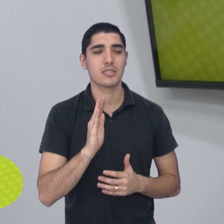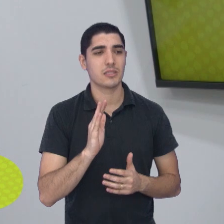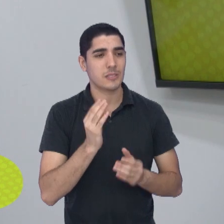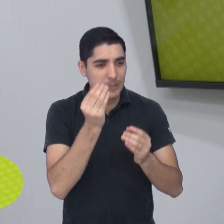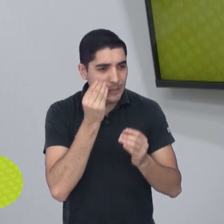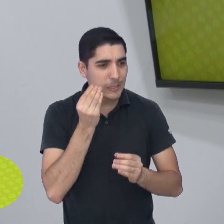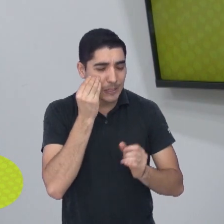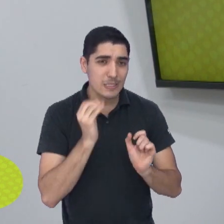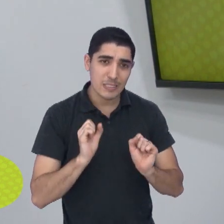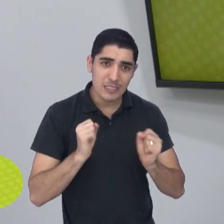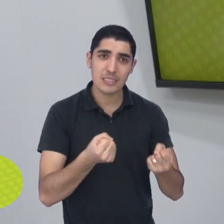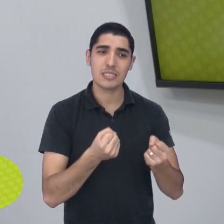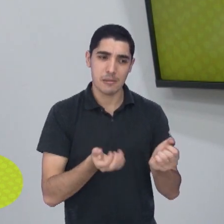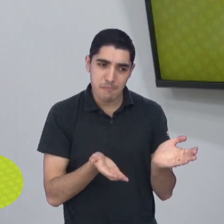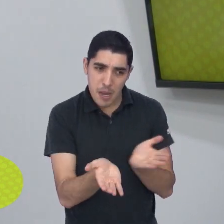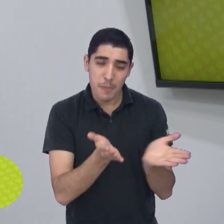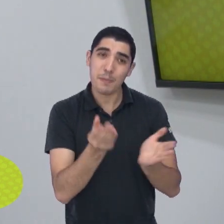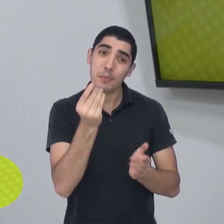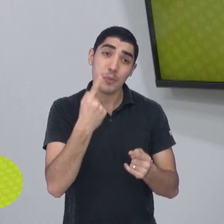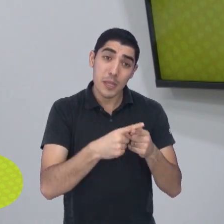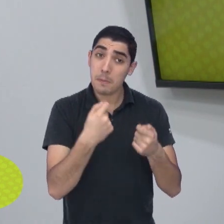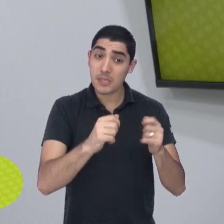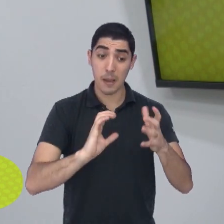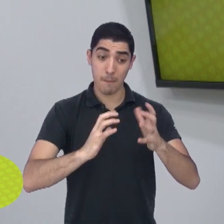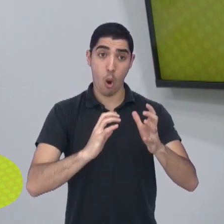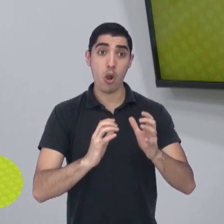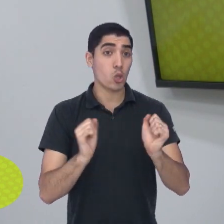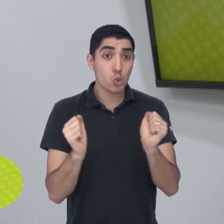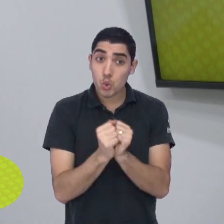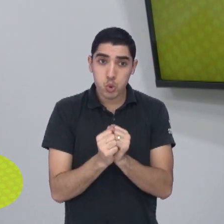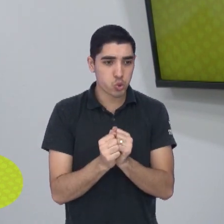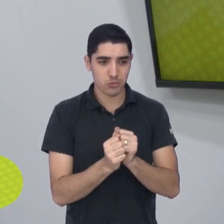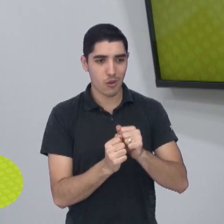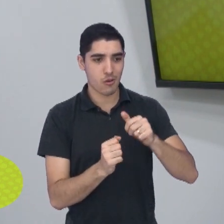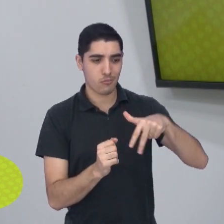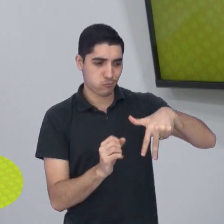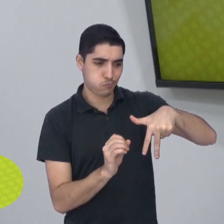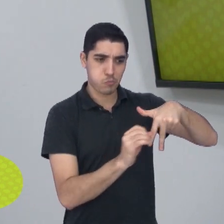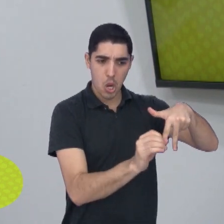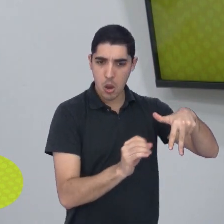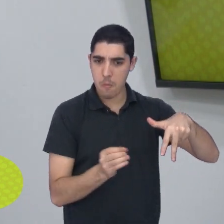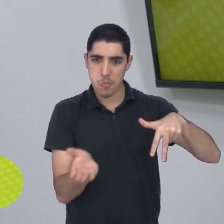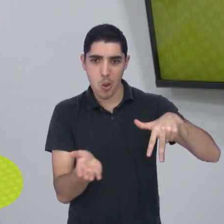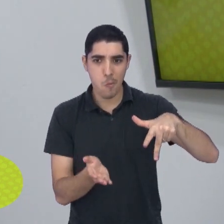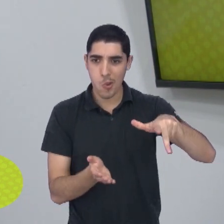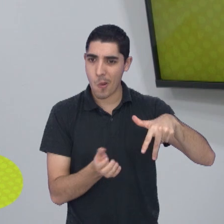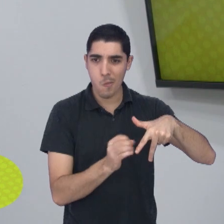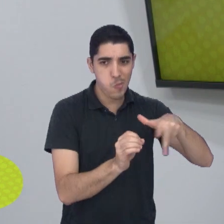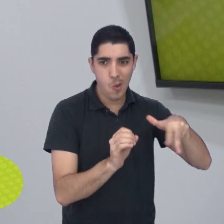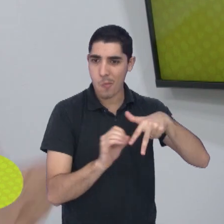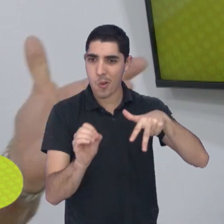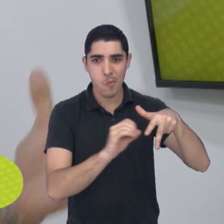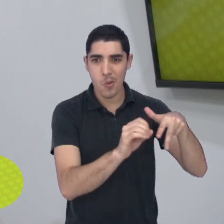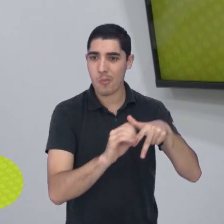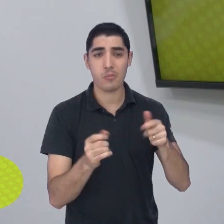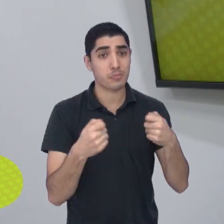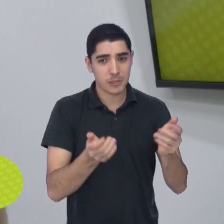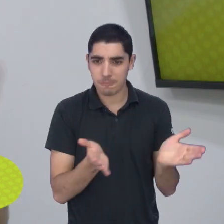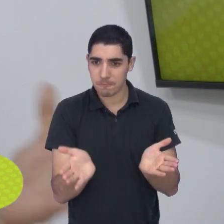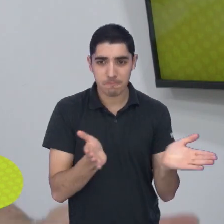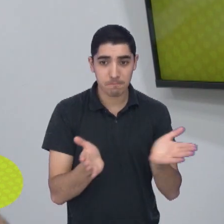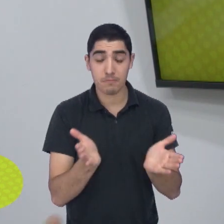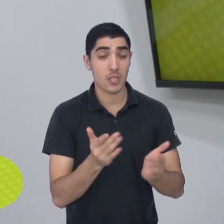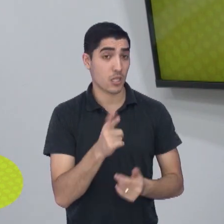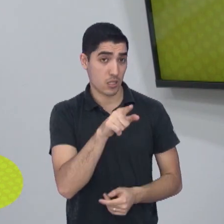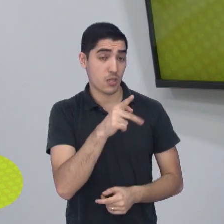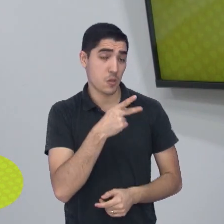antes de ter a bola nos pés. Então essa leitura, essa conversa, esse é o treinamento. E sabedores que somos. Como você bem colocou, a